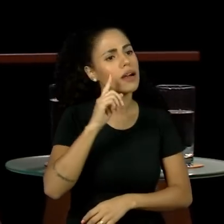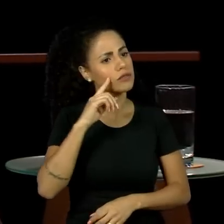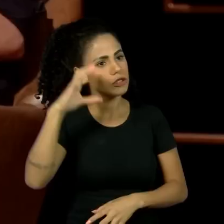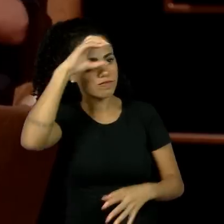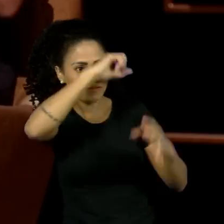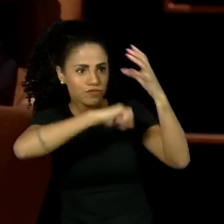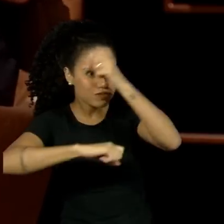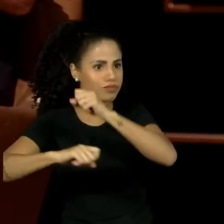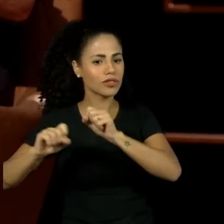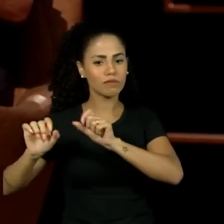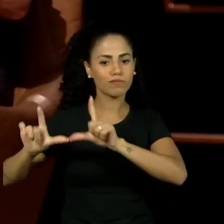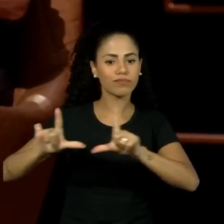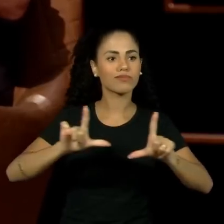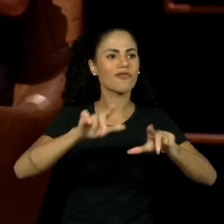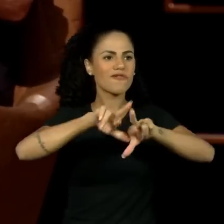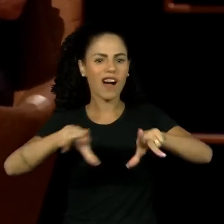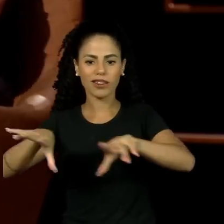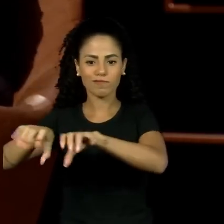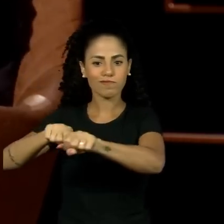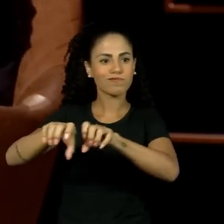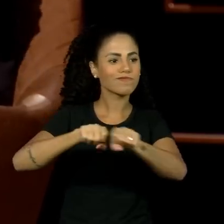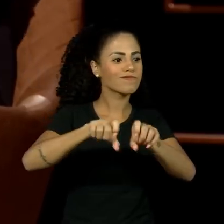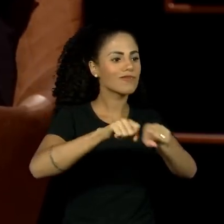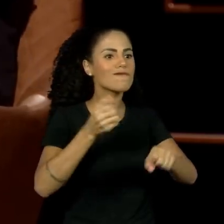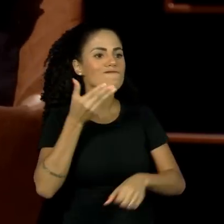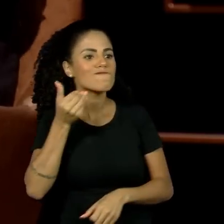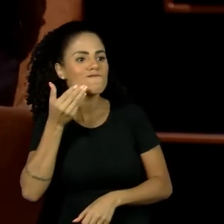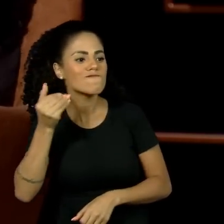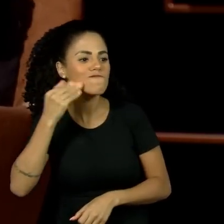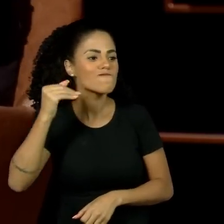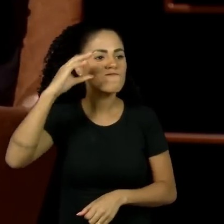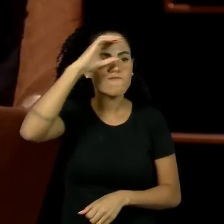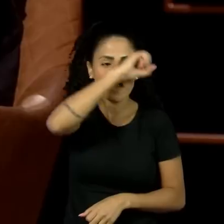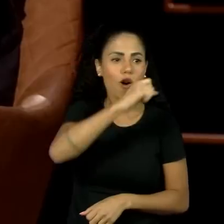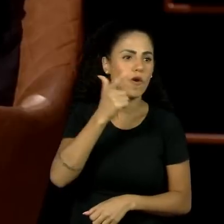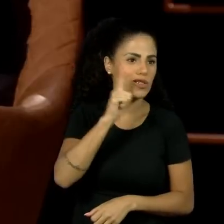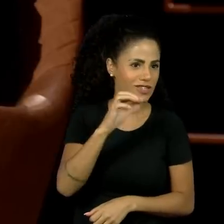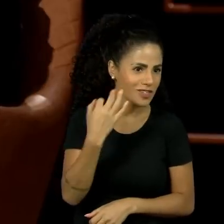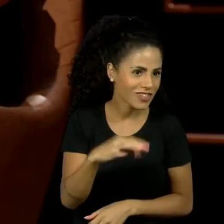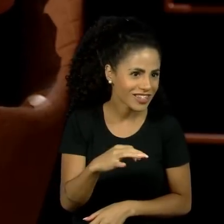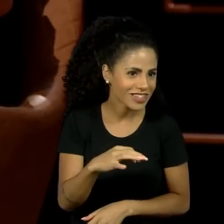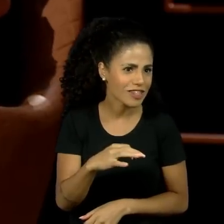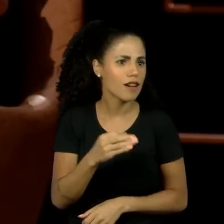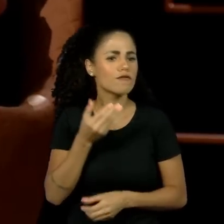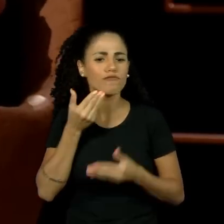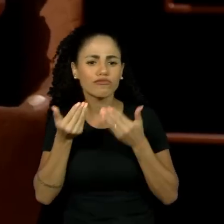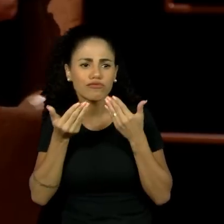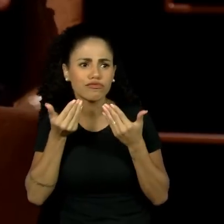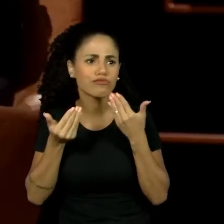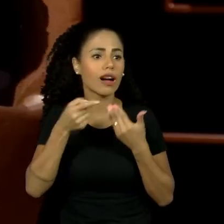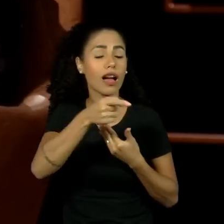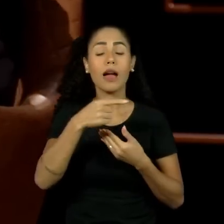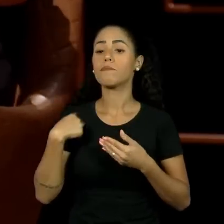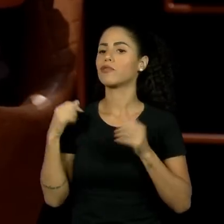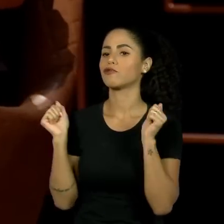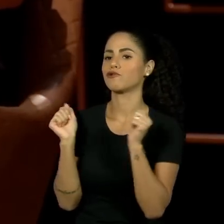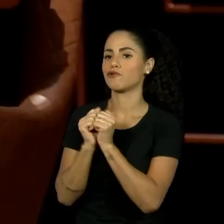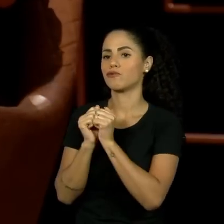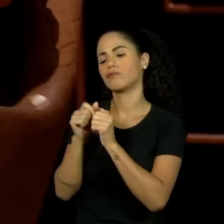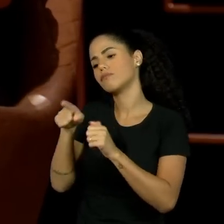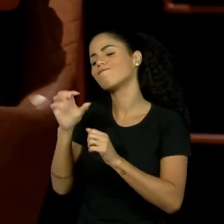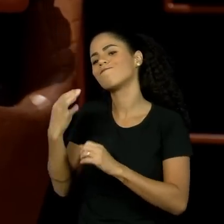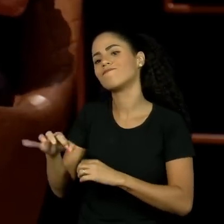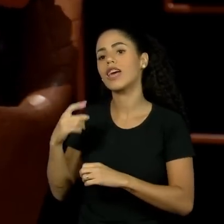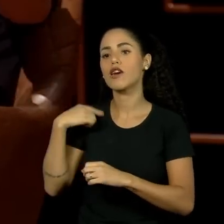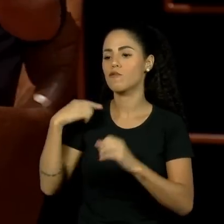bem diversa. E nunca parei de fazer teatro amador. Nessa época também eu tinha começado a dançar com o Ivaldo Bertazzo. Então eu fazia espetáculos